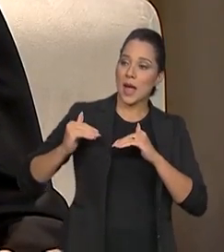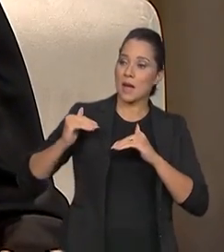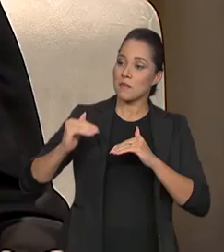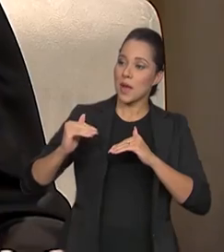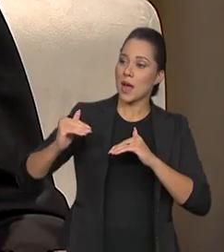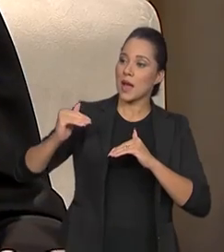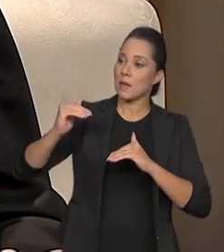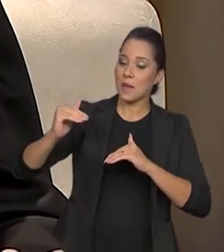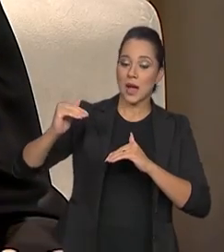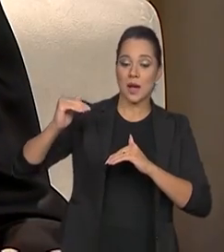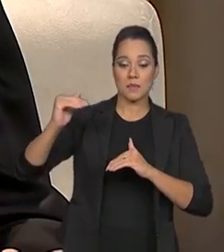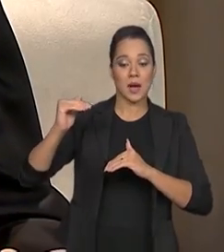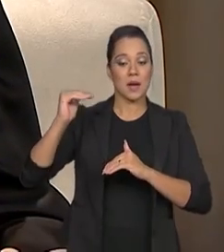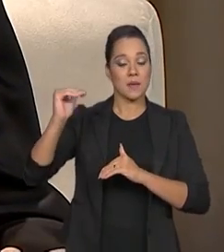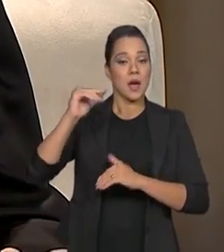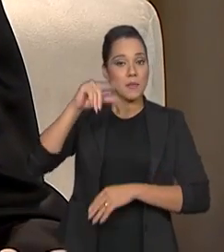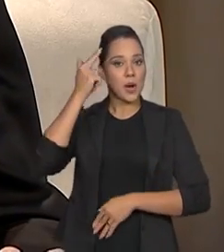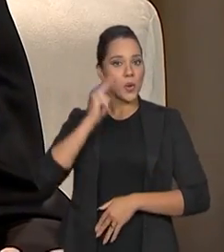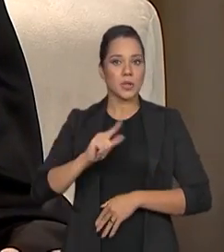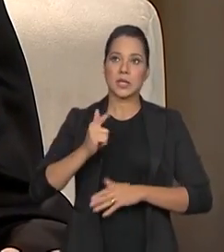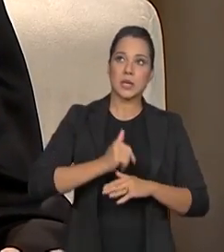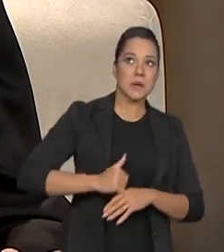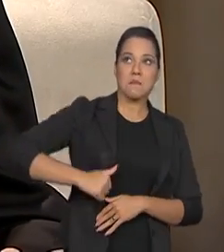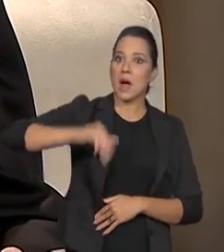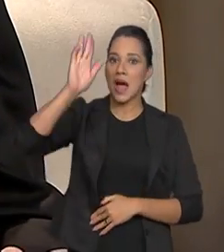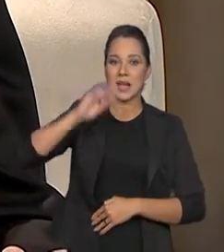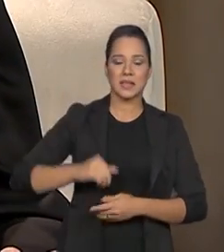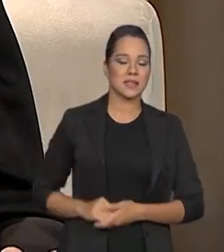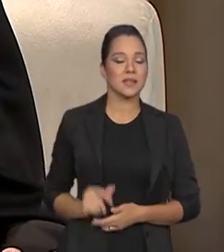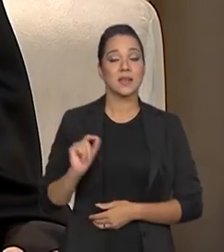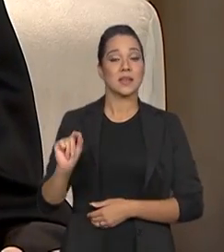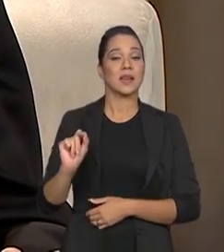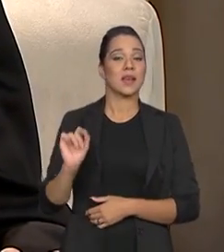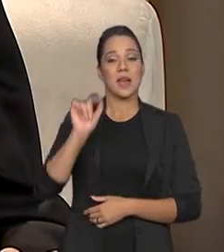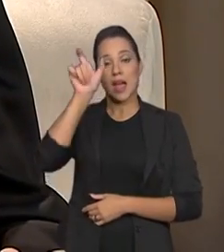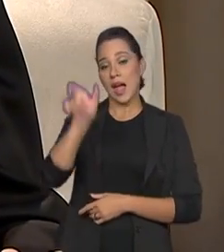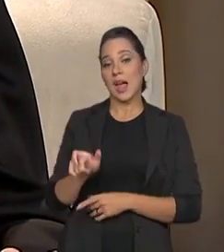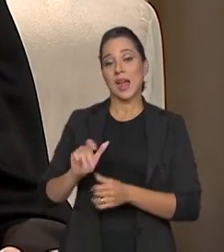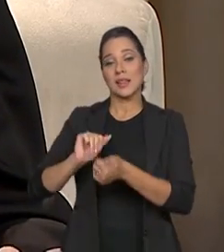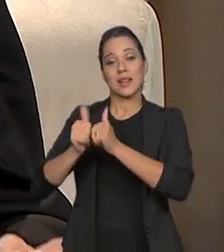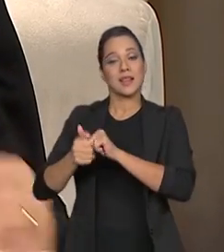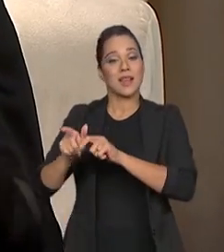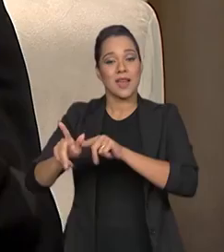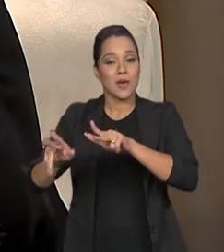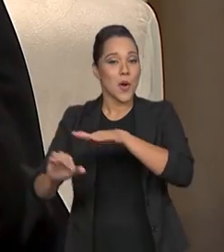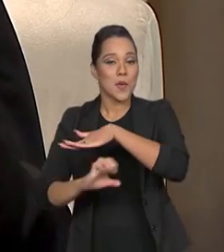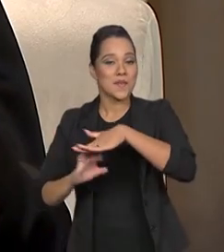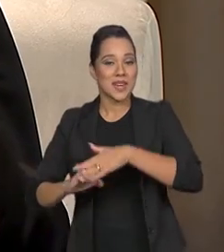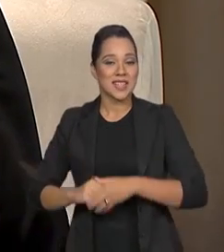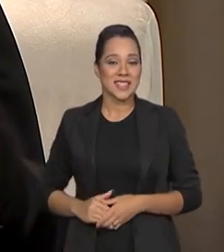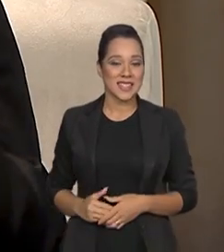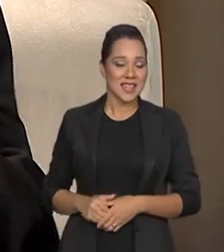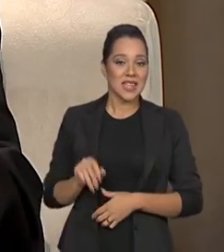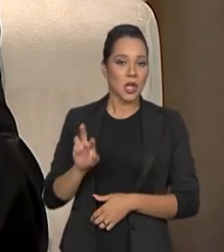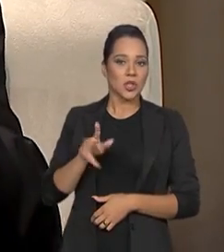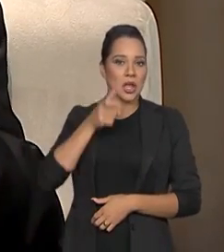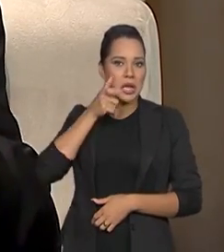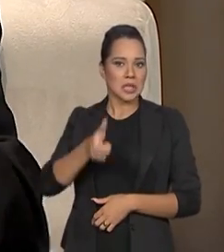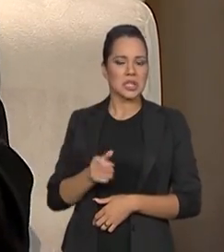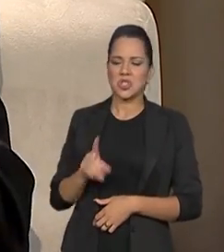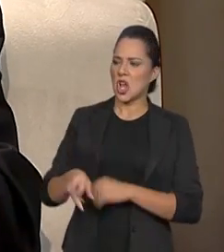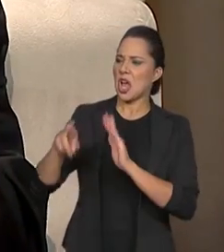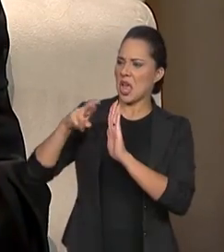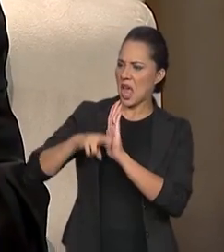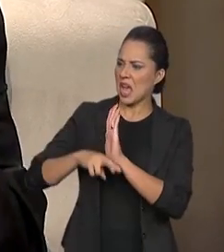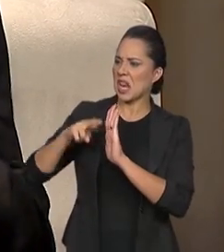sarrafo por atleta conseguir pular cada vez mais alto quem é o atleta são as empresas então a gente não tá simplesmente interessado em baixar